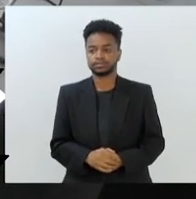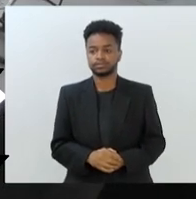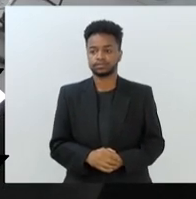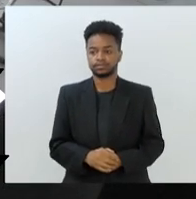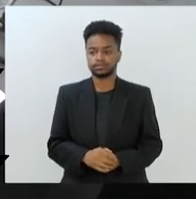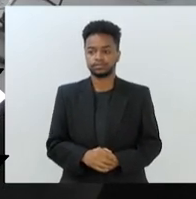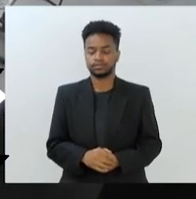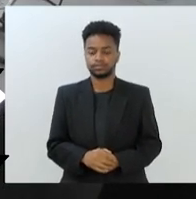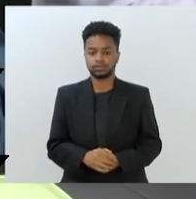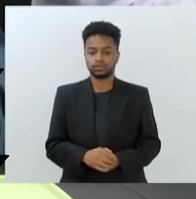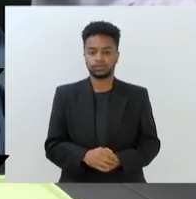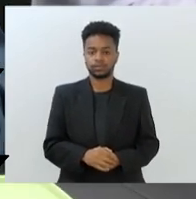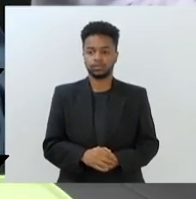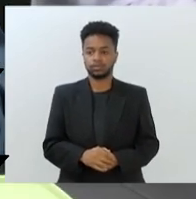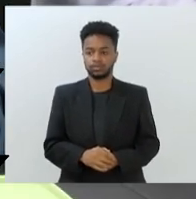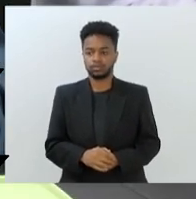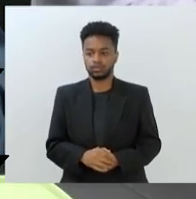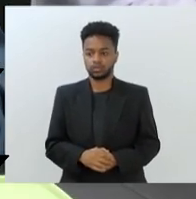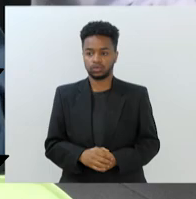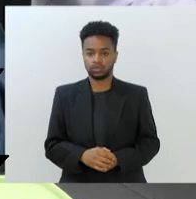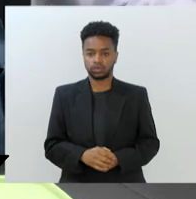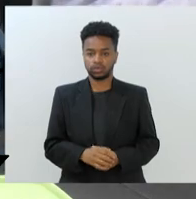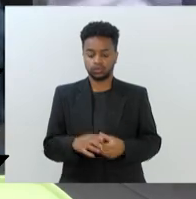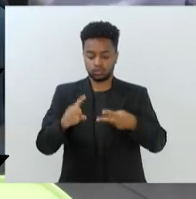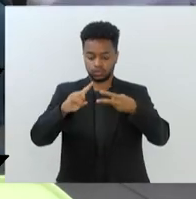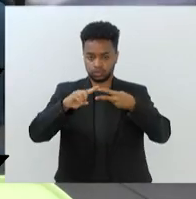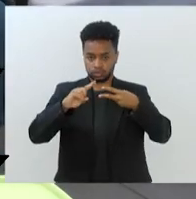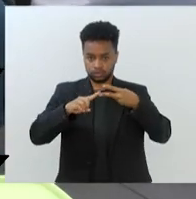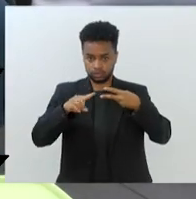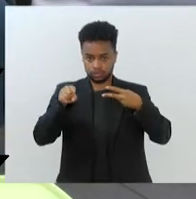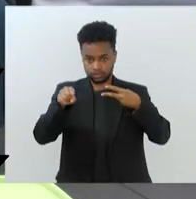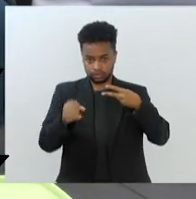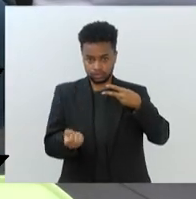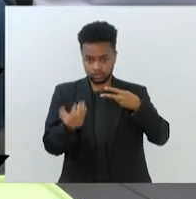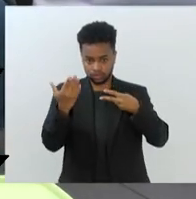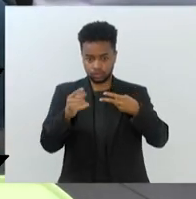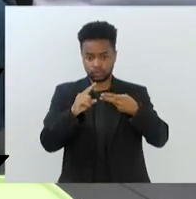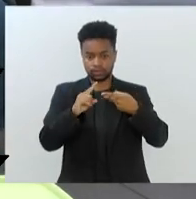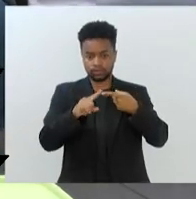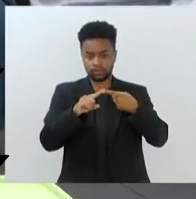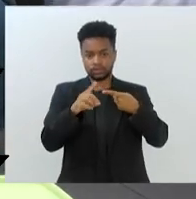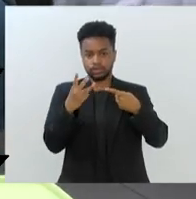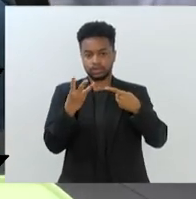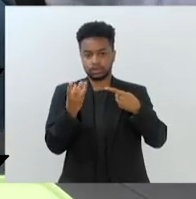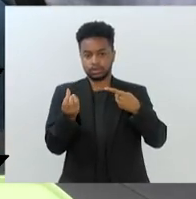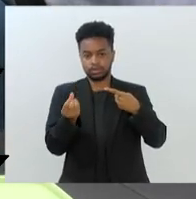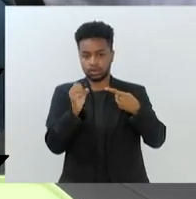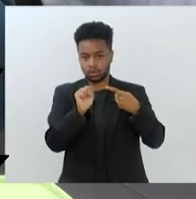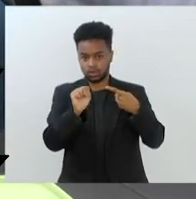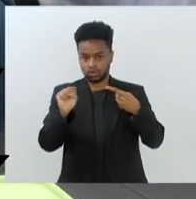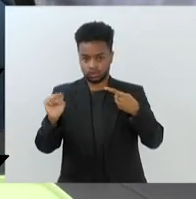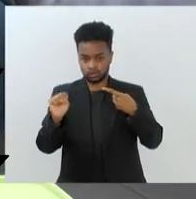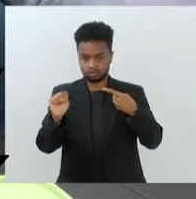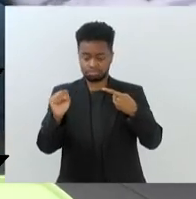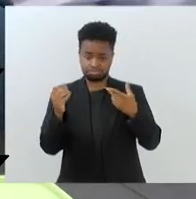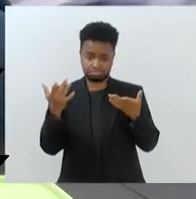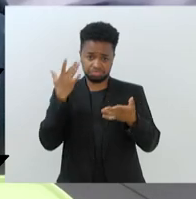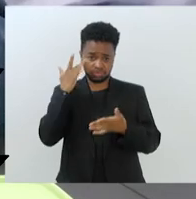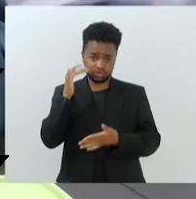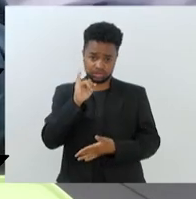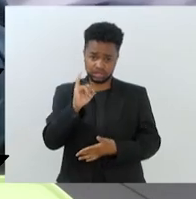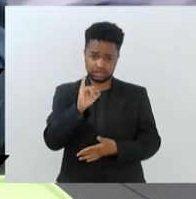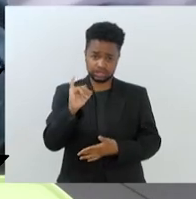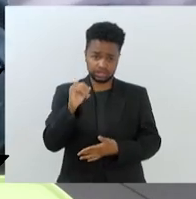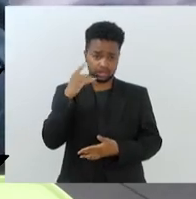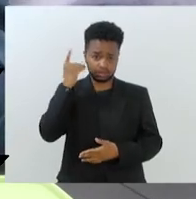O B, ambos projetos, Vossa Excelência, o 3688, não sei se era sobre isso que o deputado Luiz